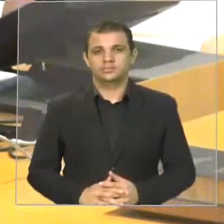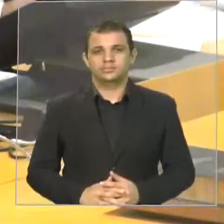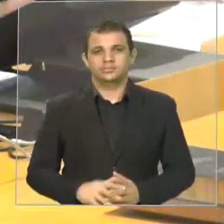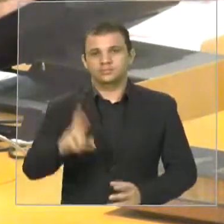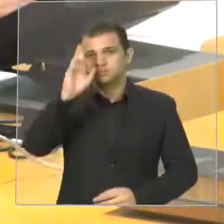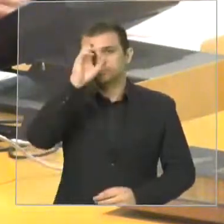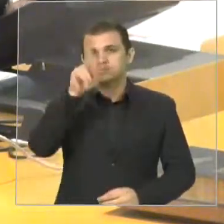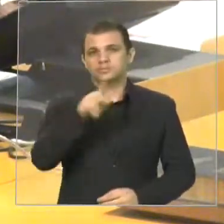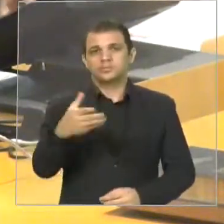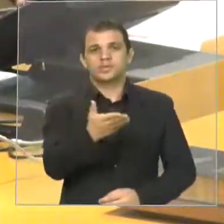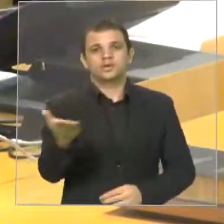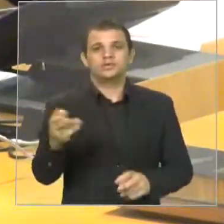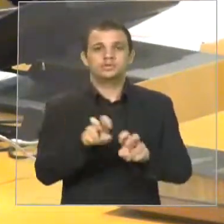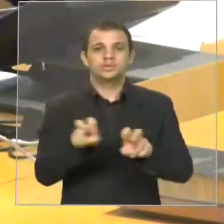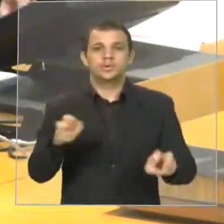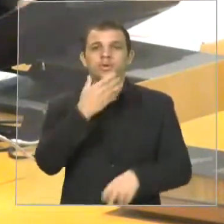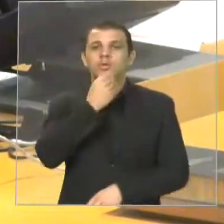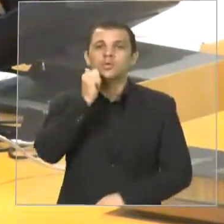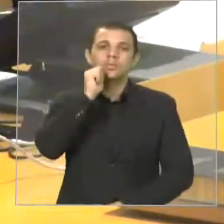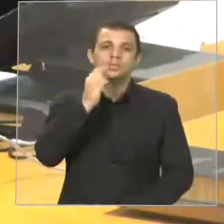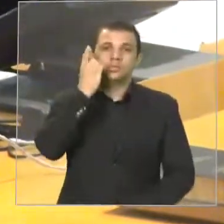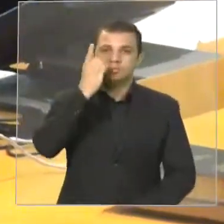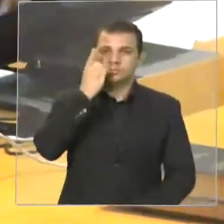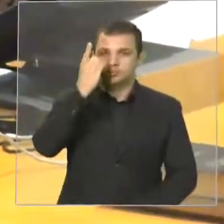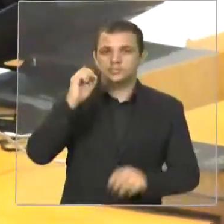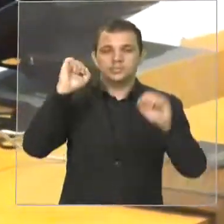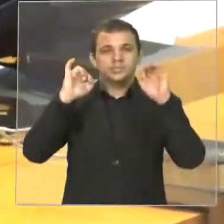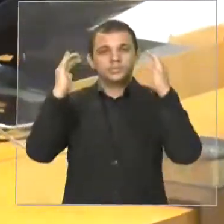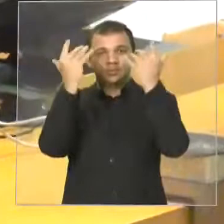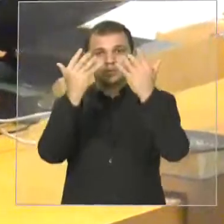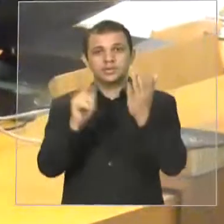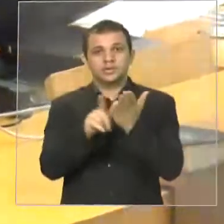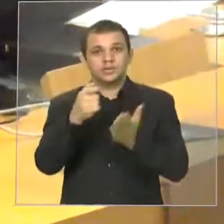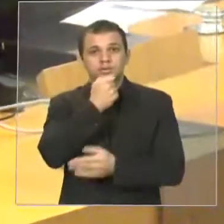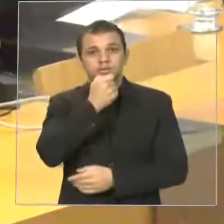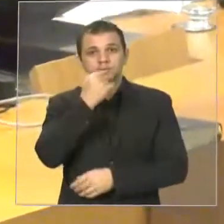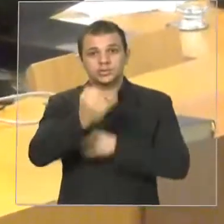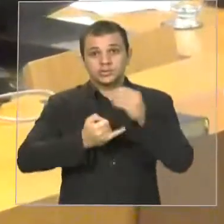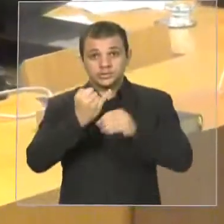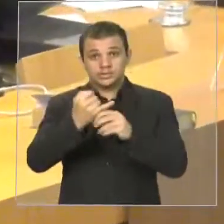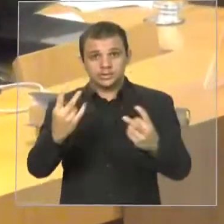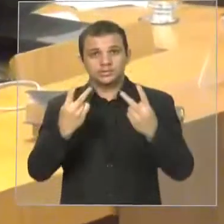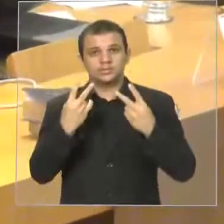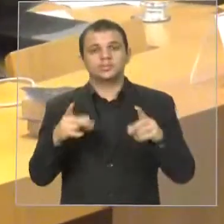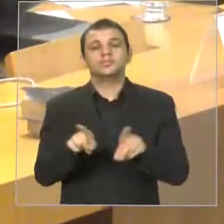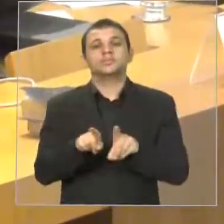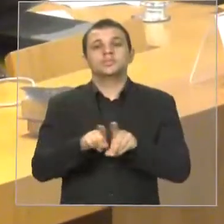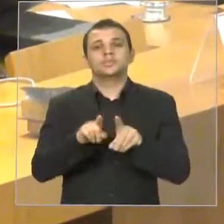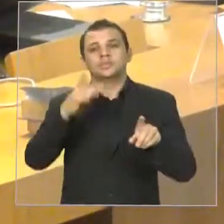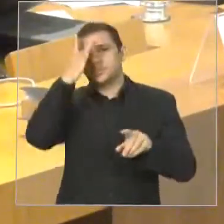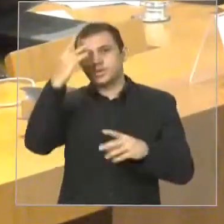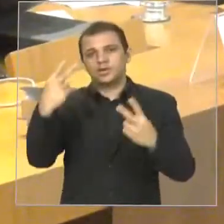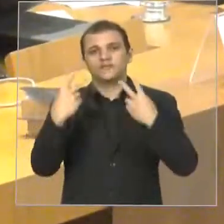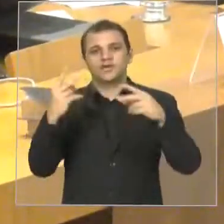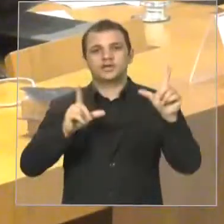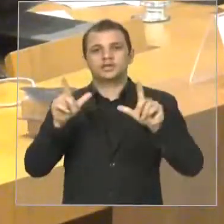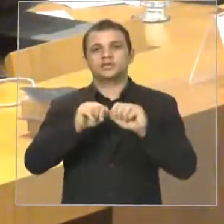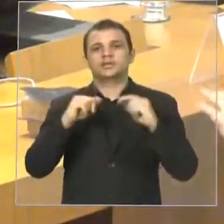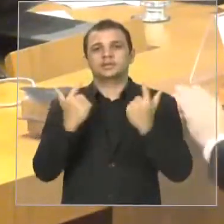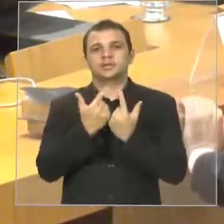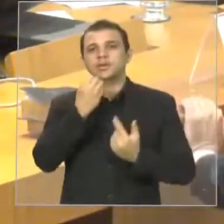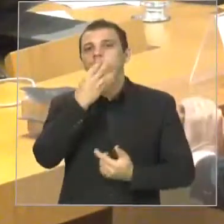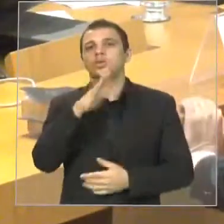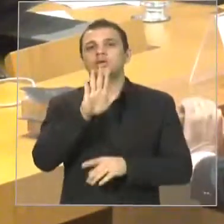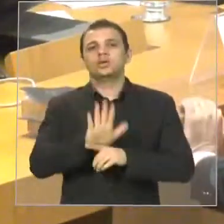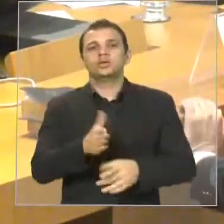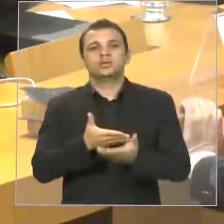Senhor presidente, demais membros da mesa, senhoras e senhores deputados, galeria, imprensa, internautas, telespectadores que não acompanham a TV Assembleia, nosso mais cordial